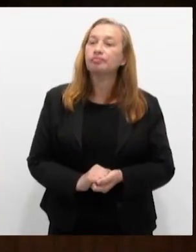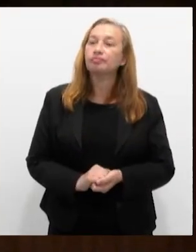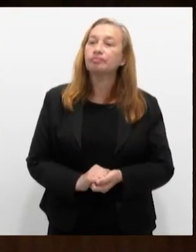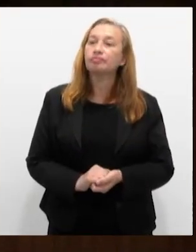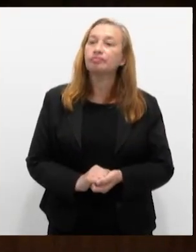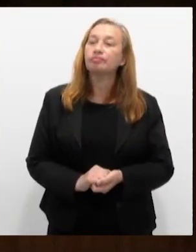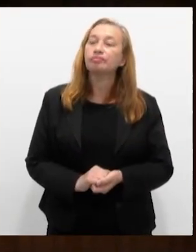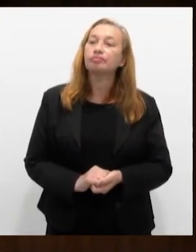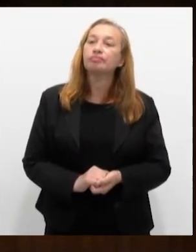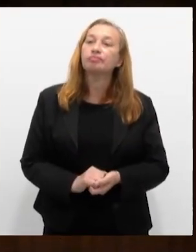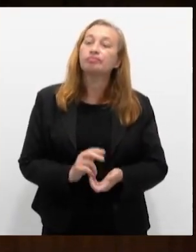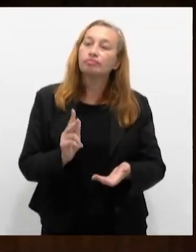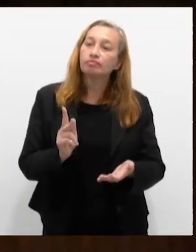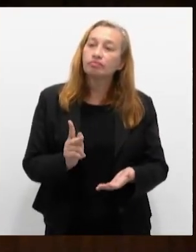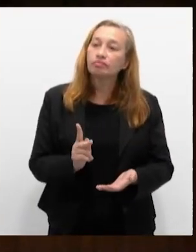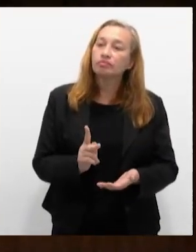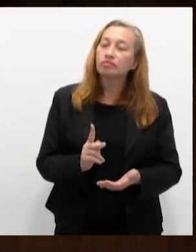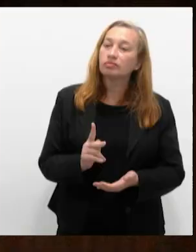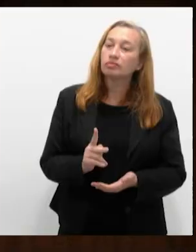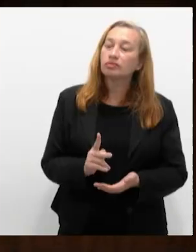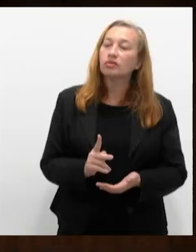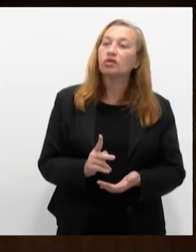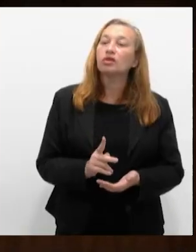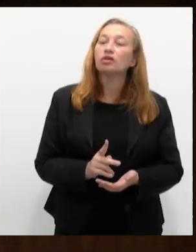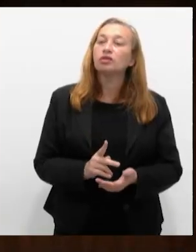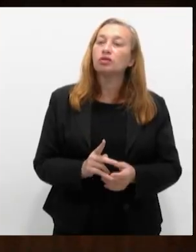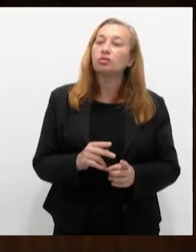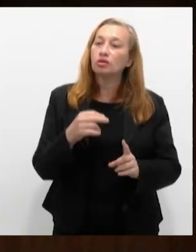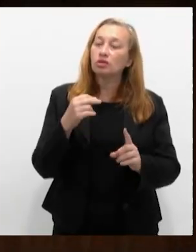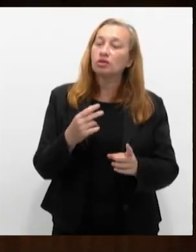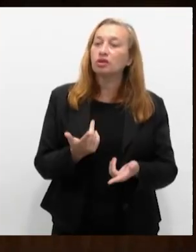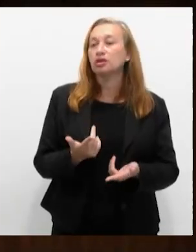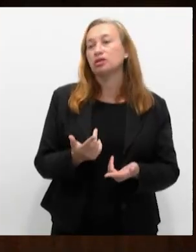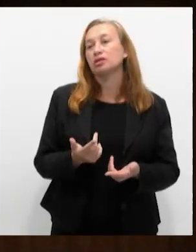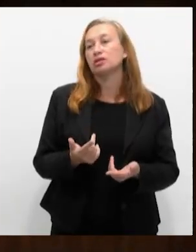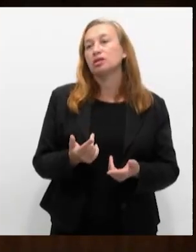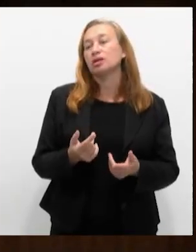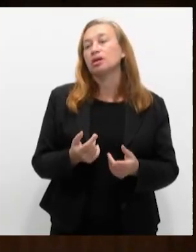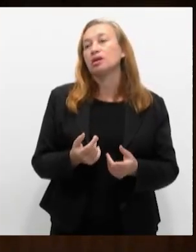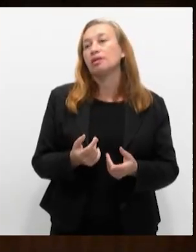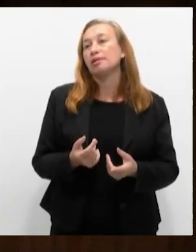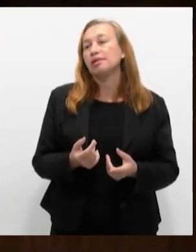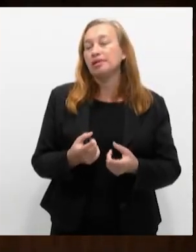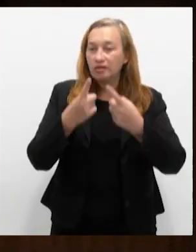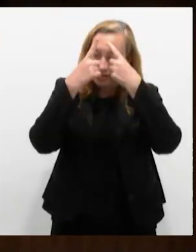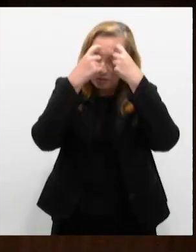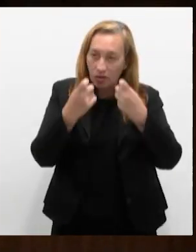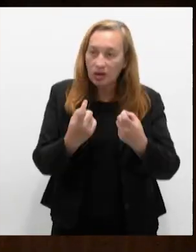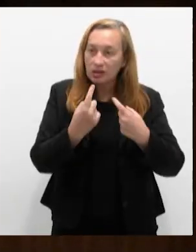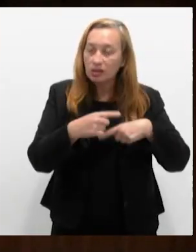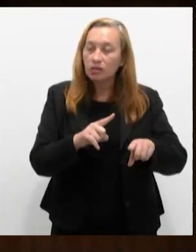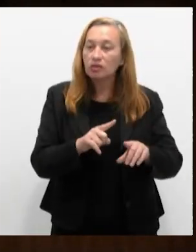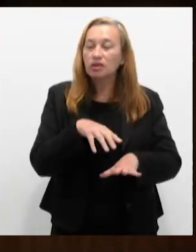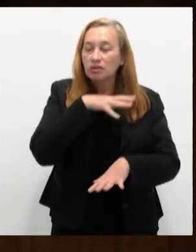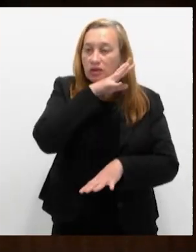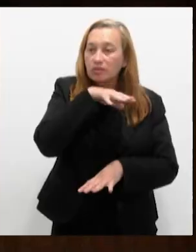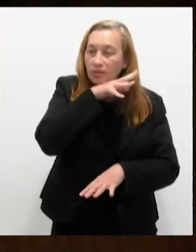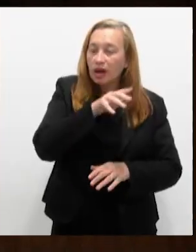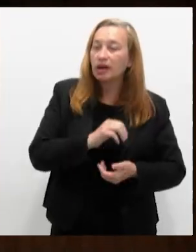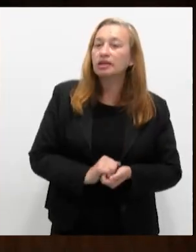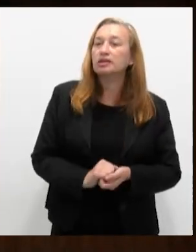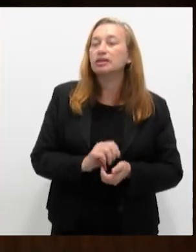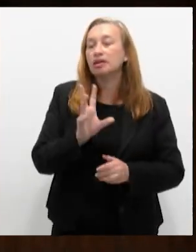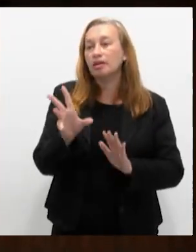conduta cruéis, para dar margem a outras que seguramente vão ser propostas, emendas sobre